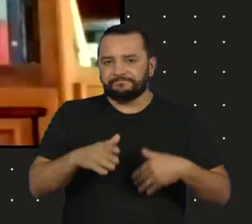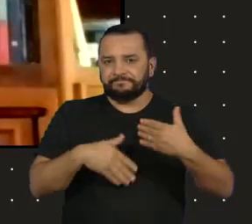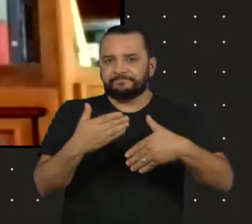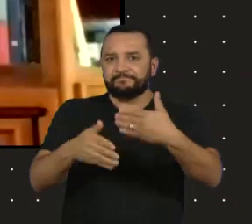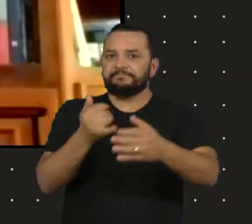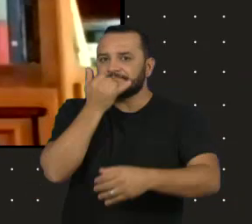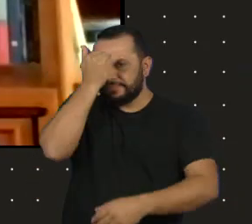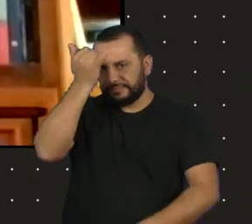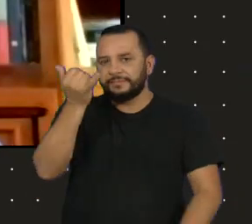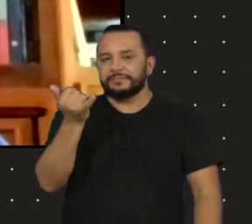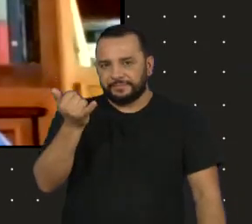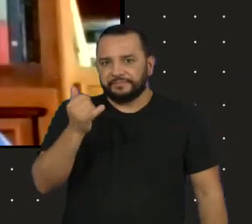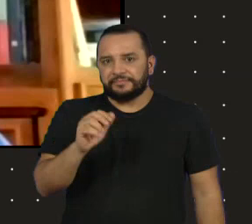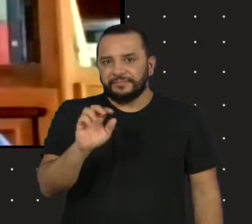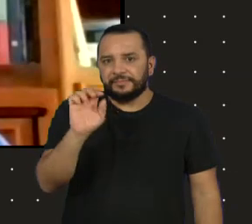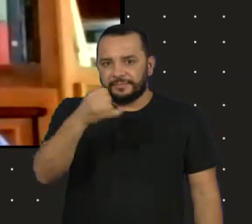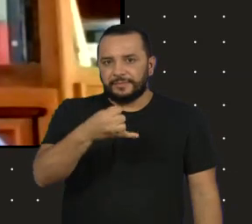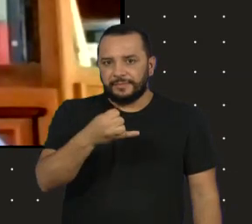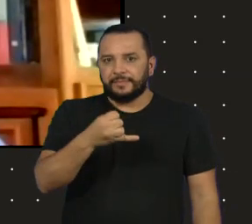trago